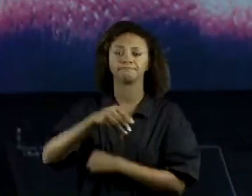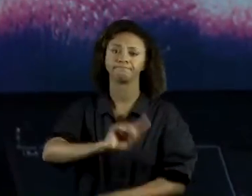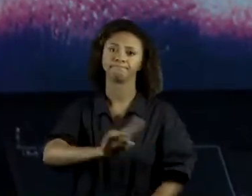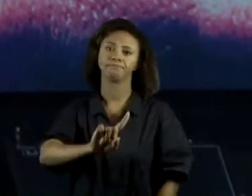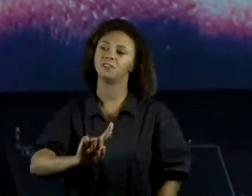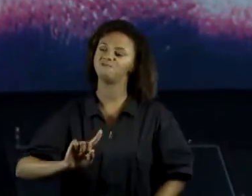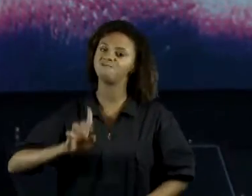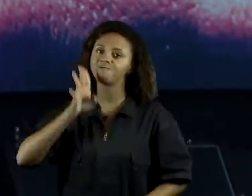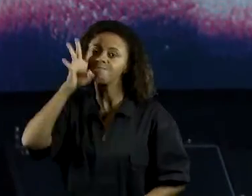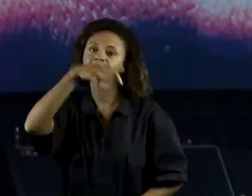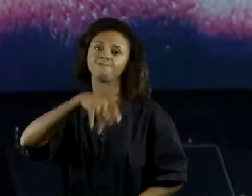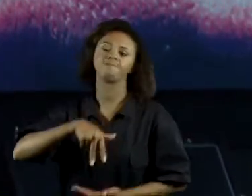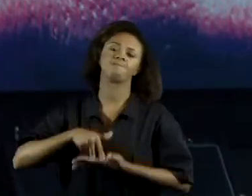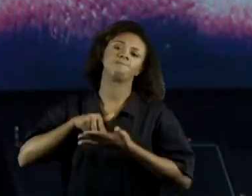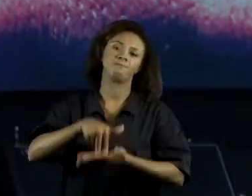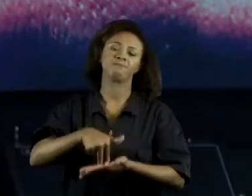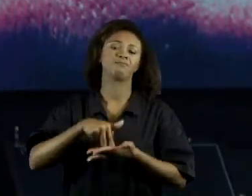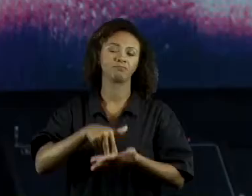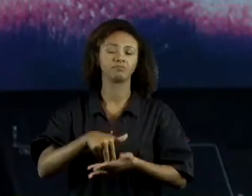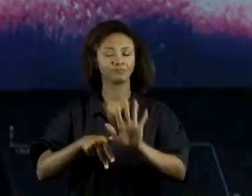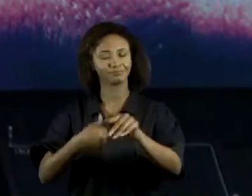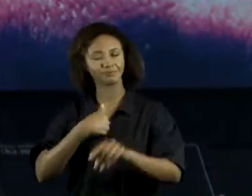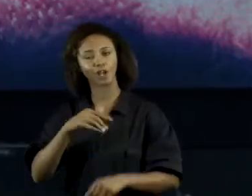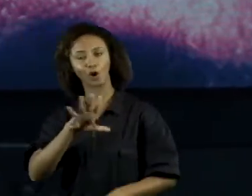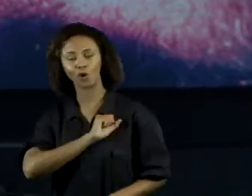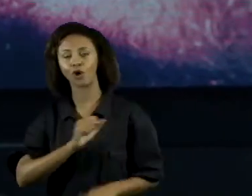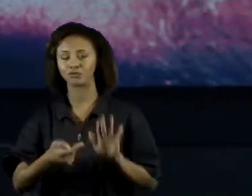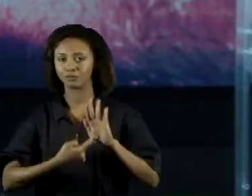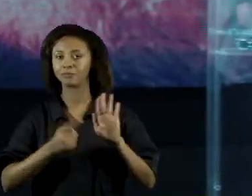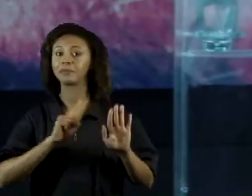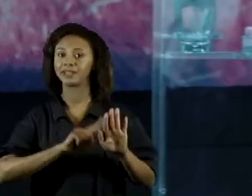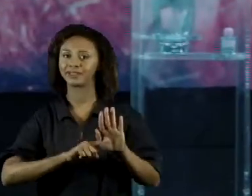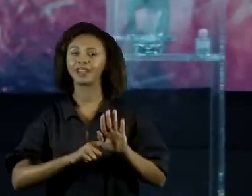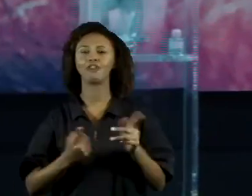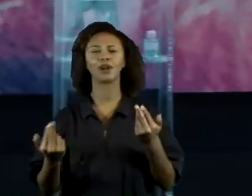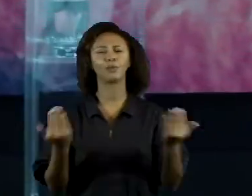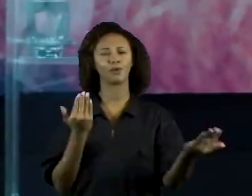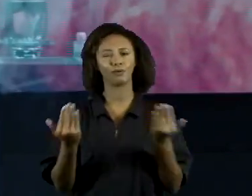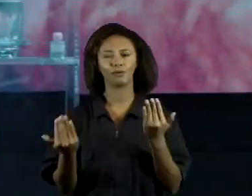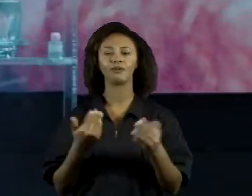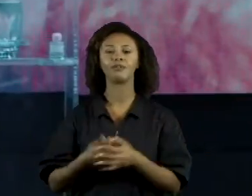gosto muito de usar a metáfora da maratona.